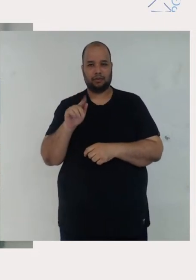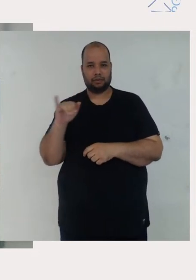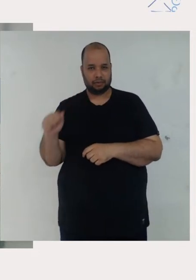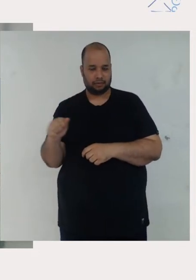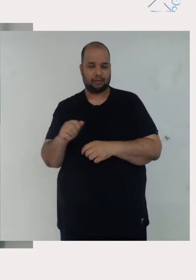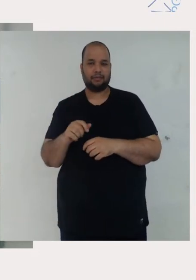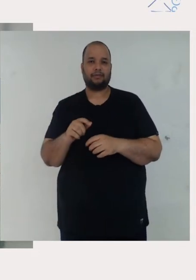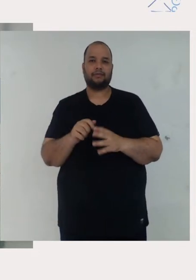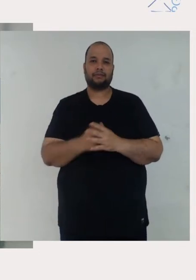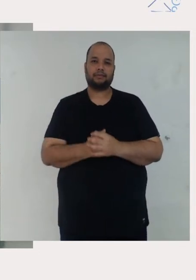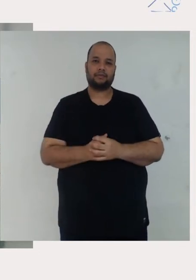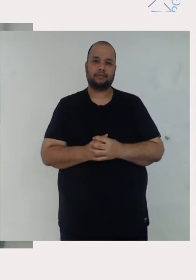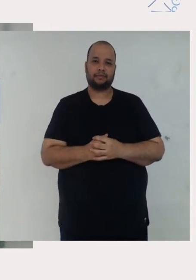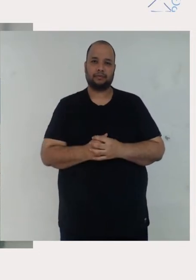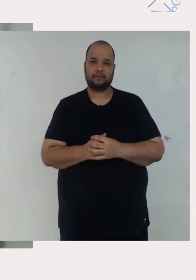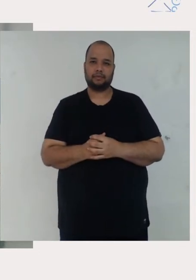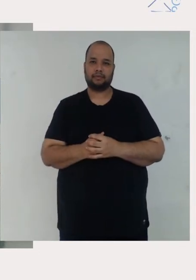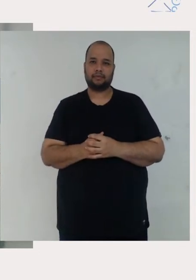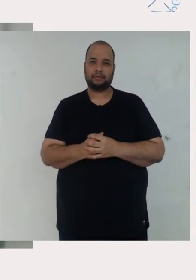pela FATEBH,